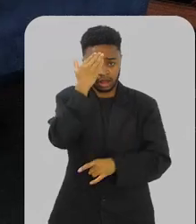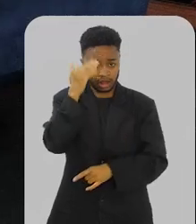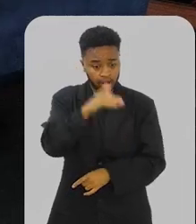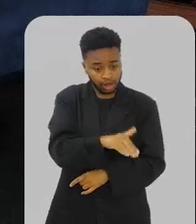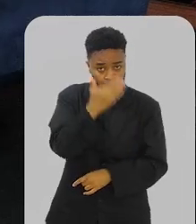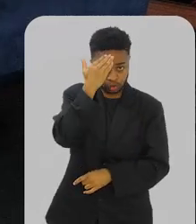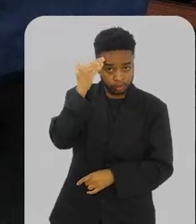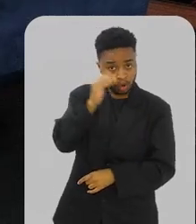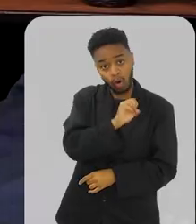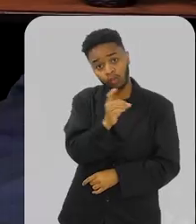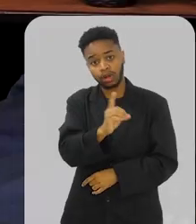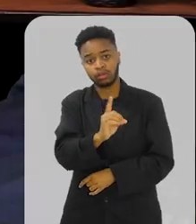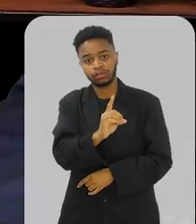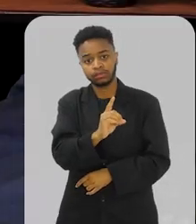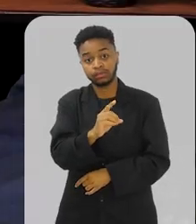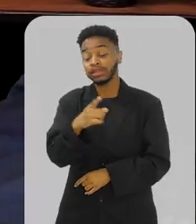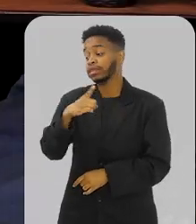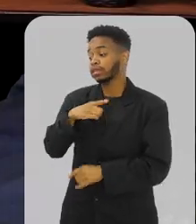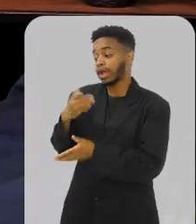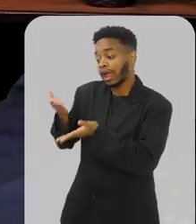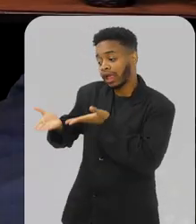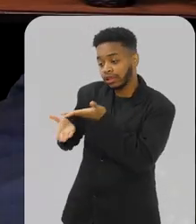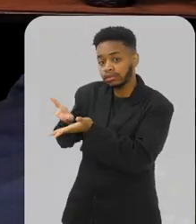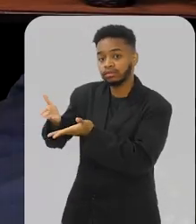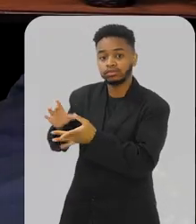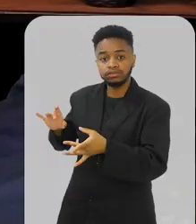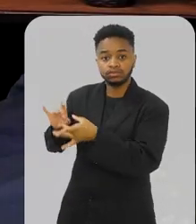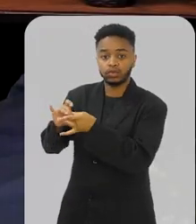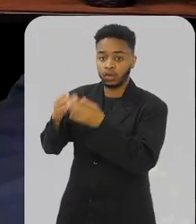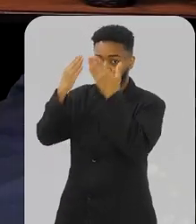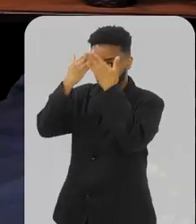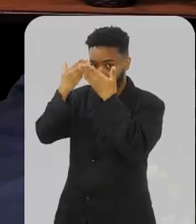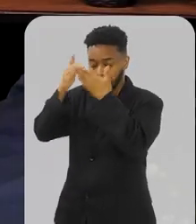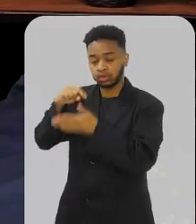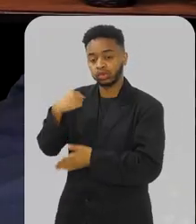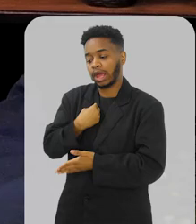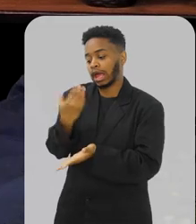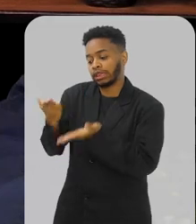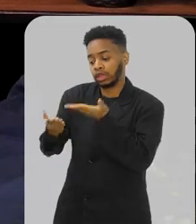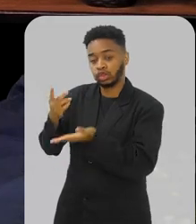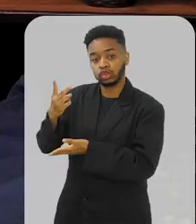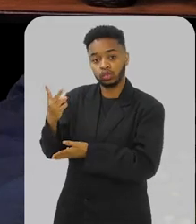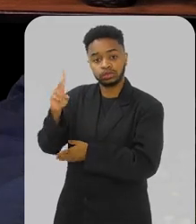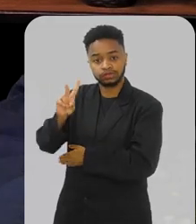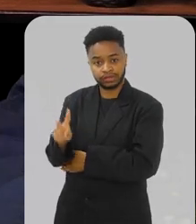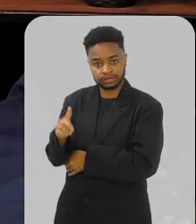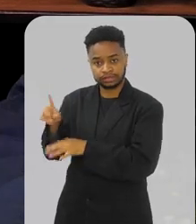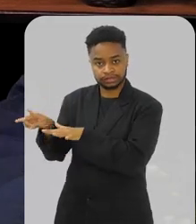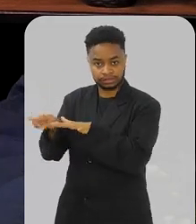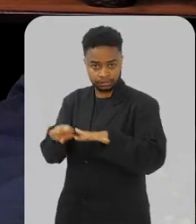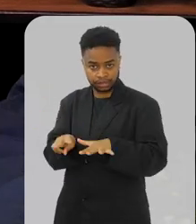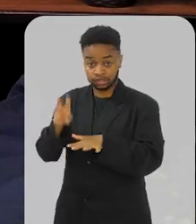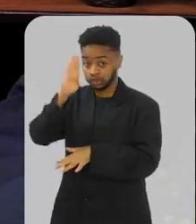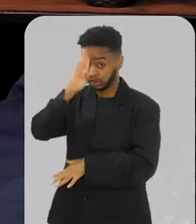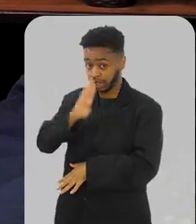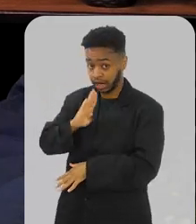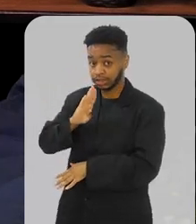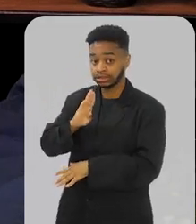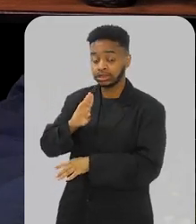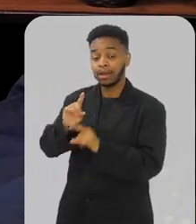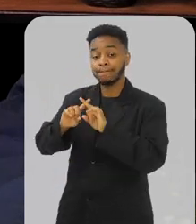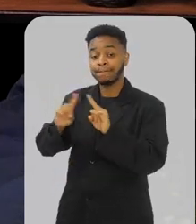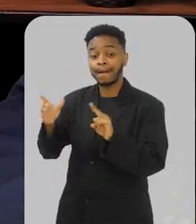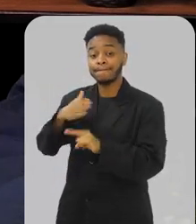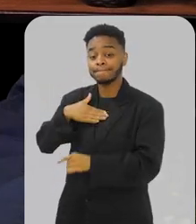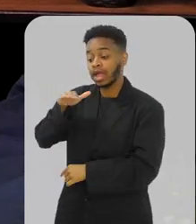Umbanda, assistencial. Atendemos 2 vezes por semana, gratuitamente. E nós, a minha Angola